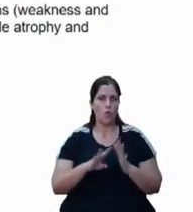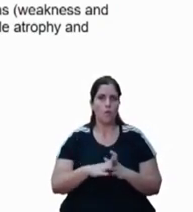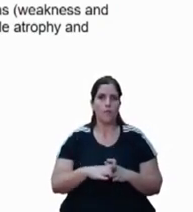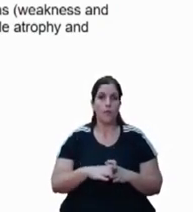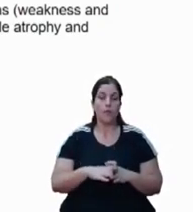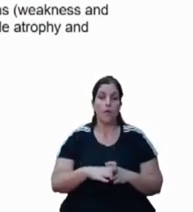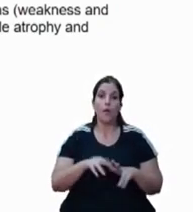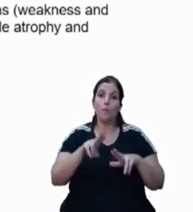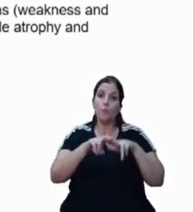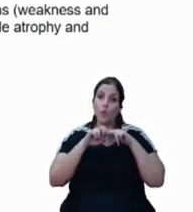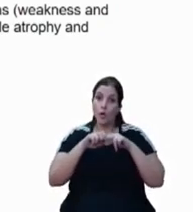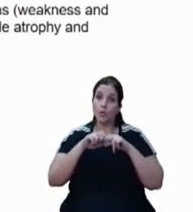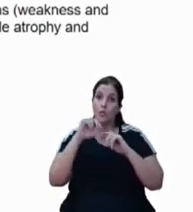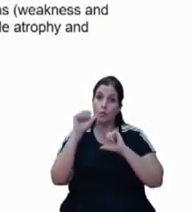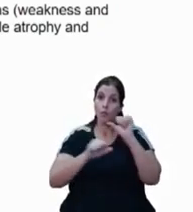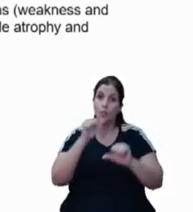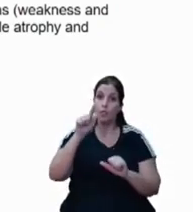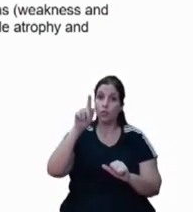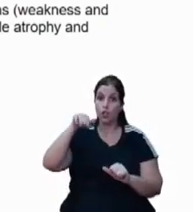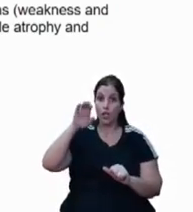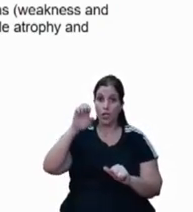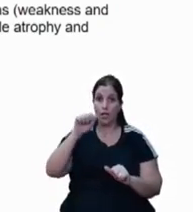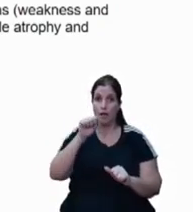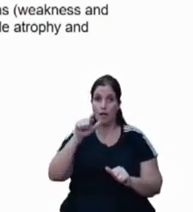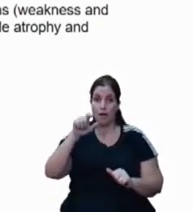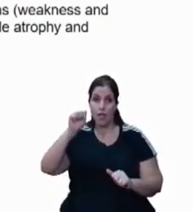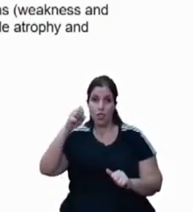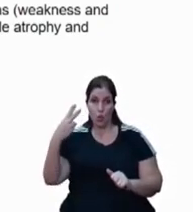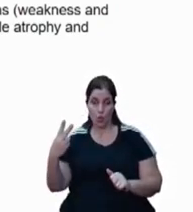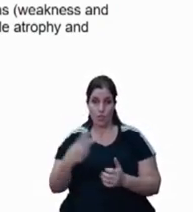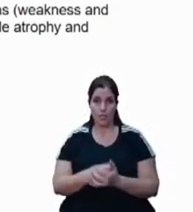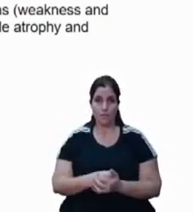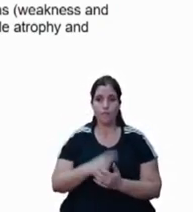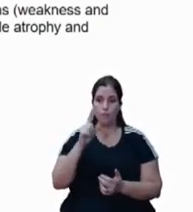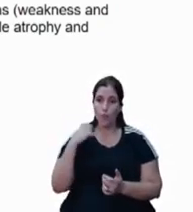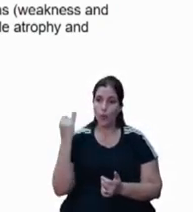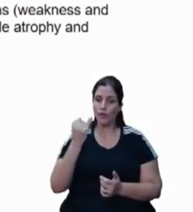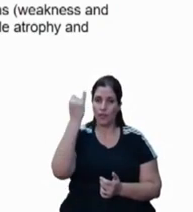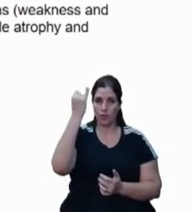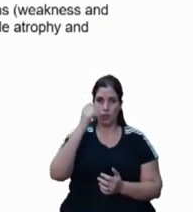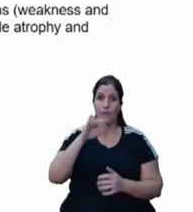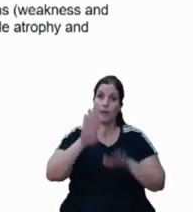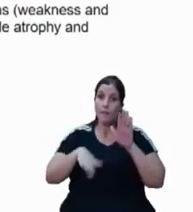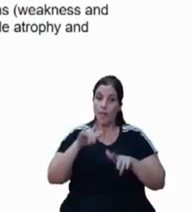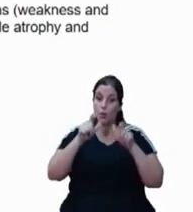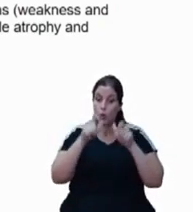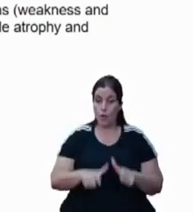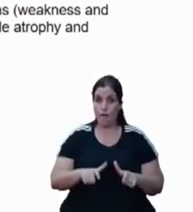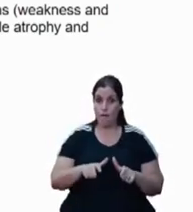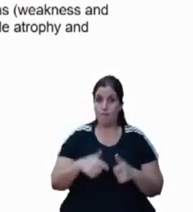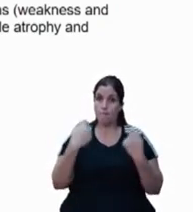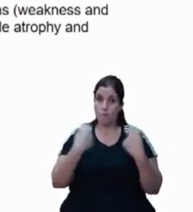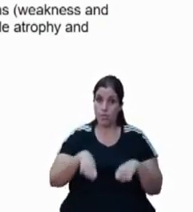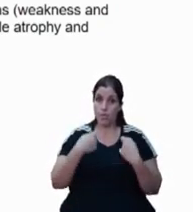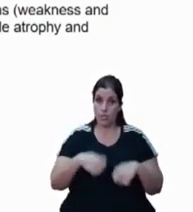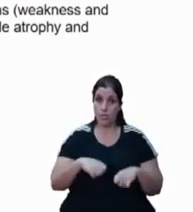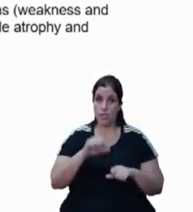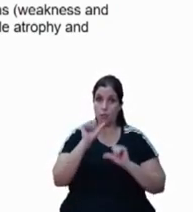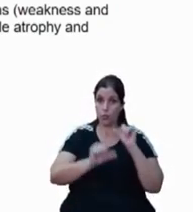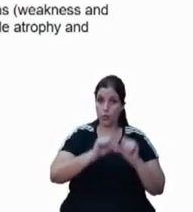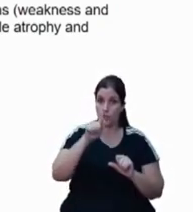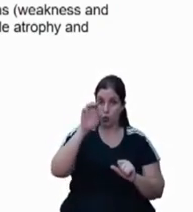mutação in no the gene ALS2 gene. ALS2. And this is E isso é important. importante. Depending Dependendo on da the precise localização location of precisa das mutations in mutações this